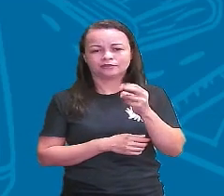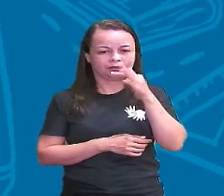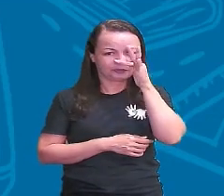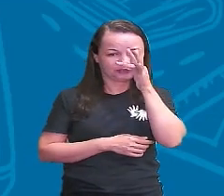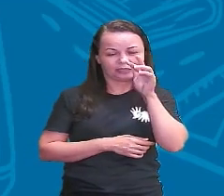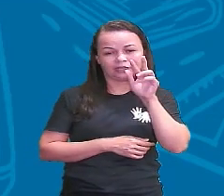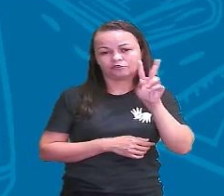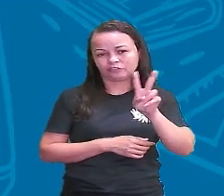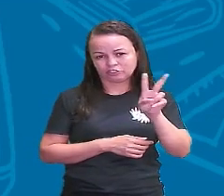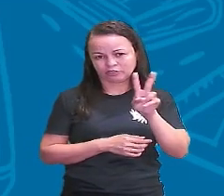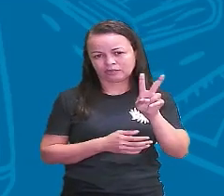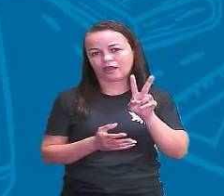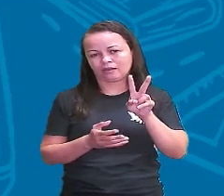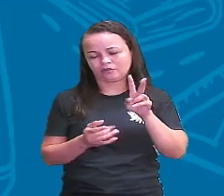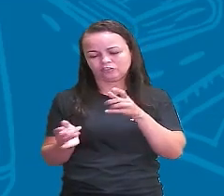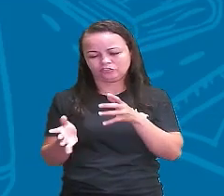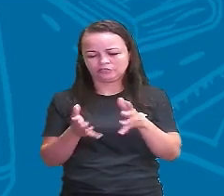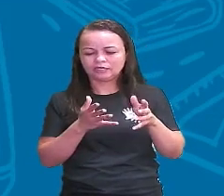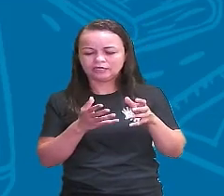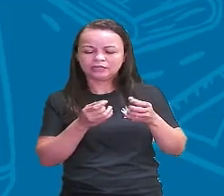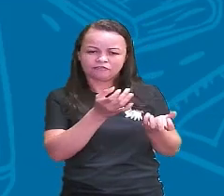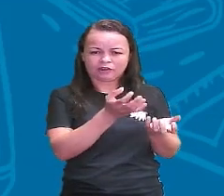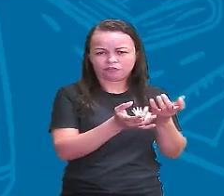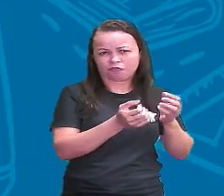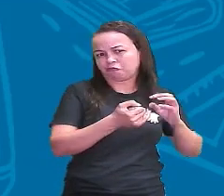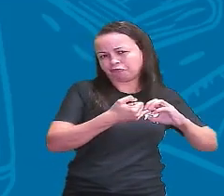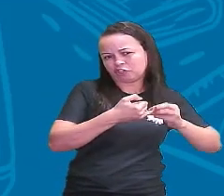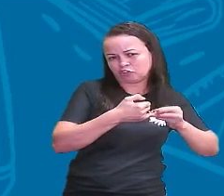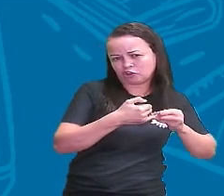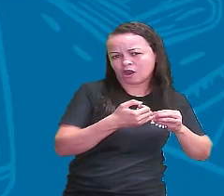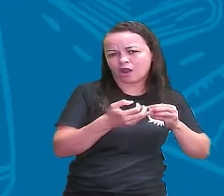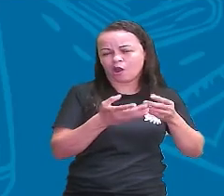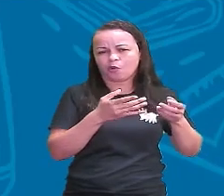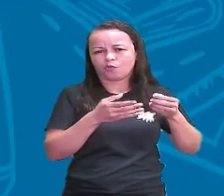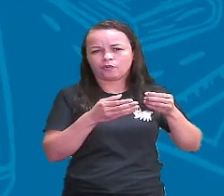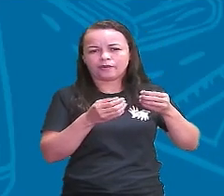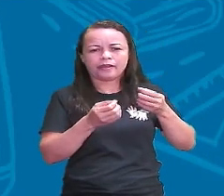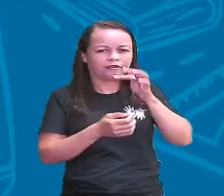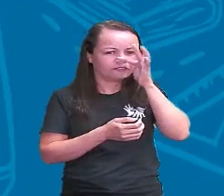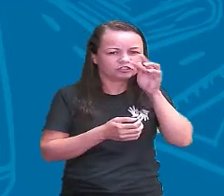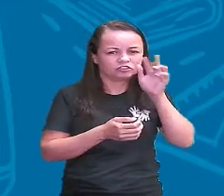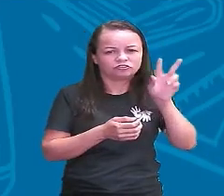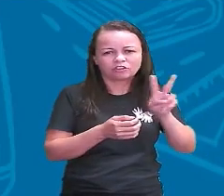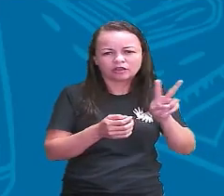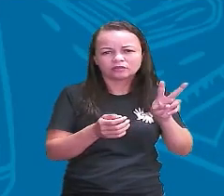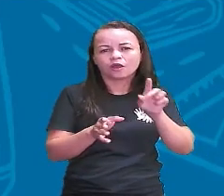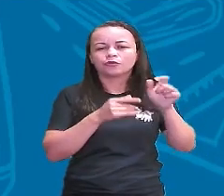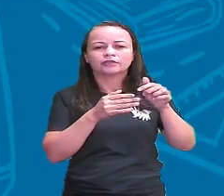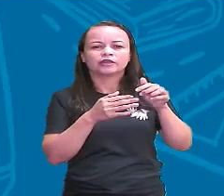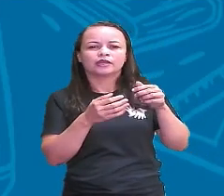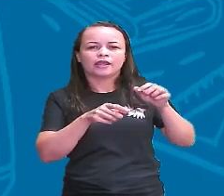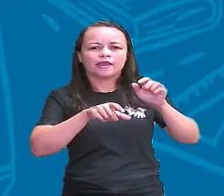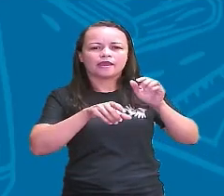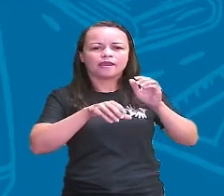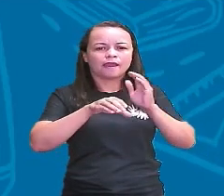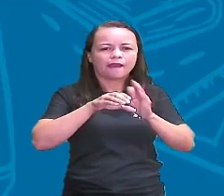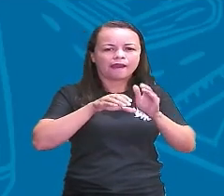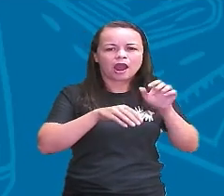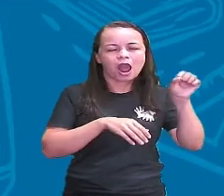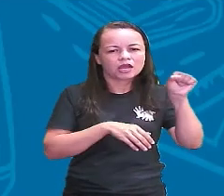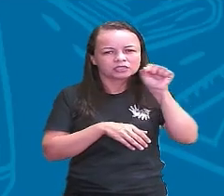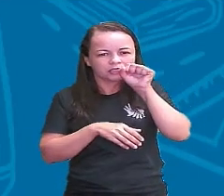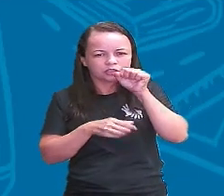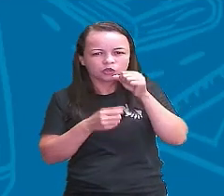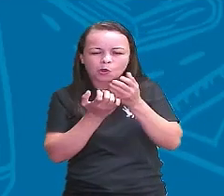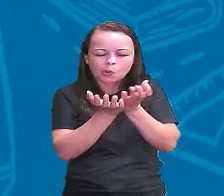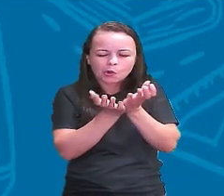crus ou cozidos, né? Aqueles vegetais que vai no feijão, de repente, né? A cenoura. Então, 50% do